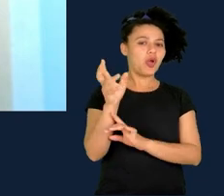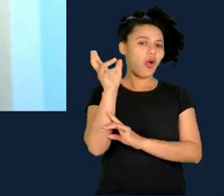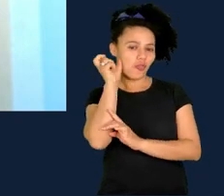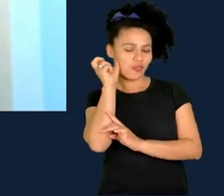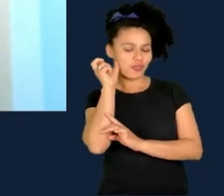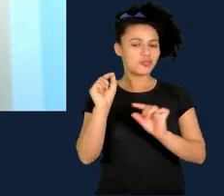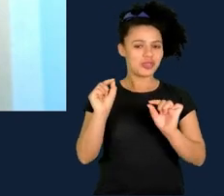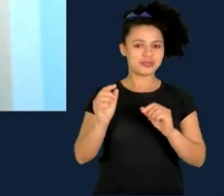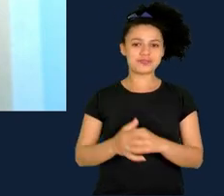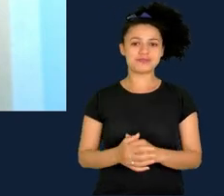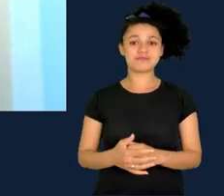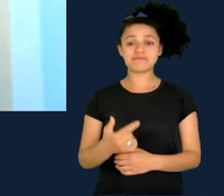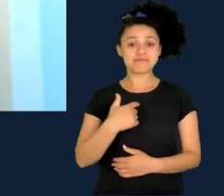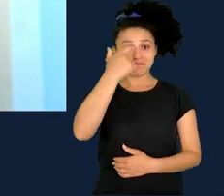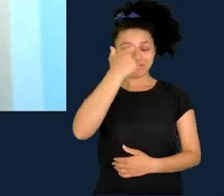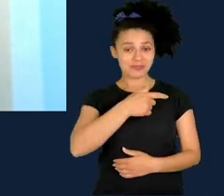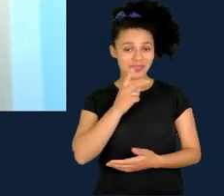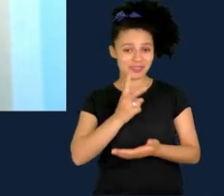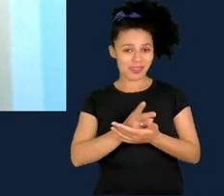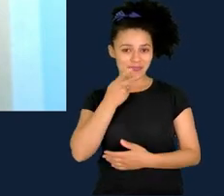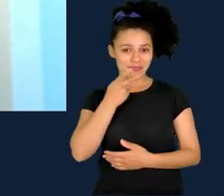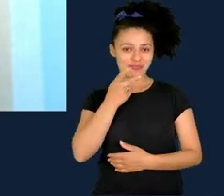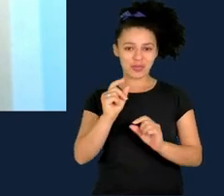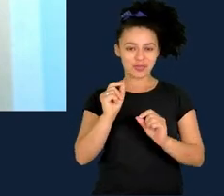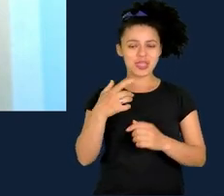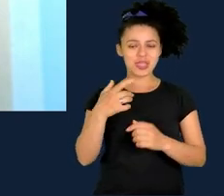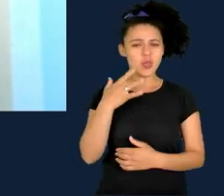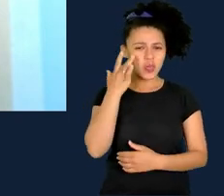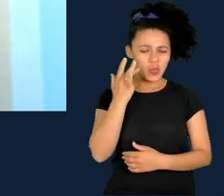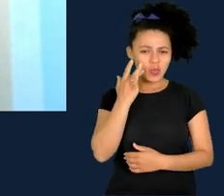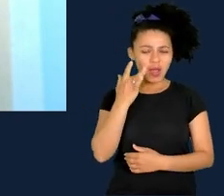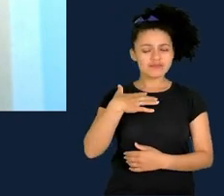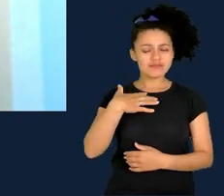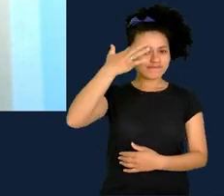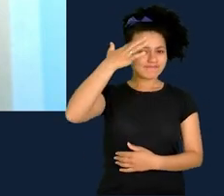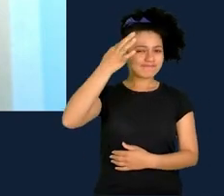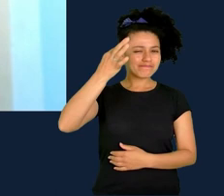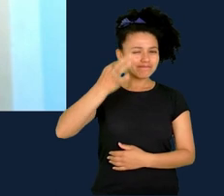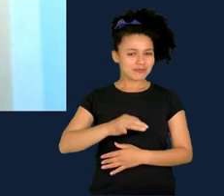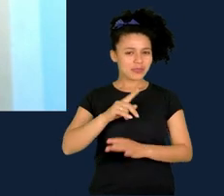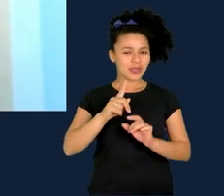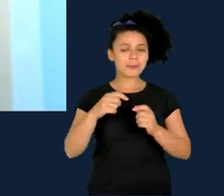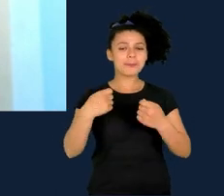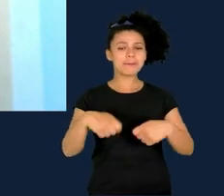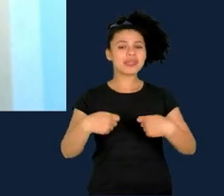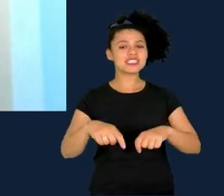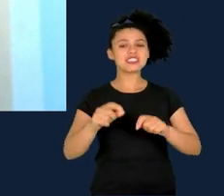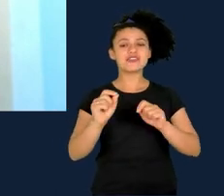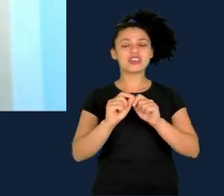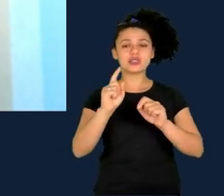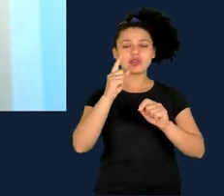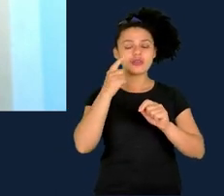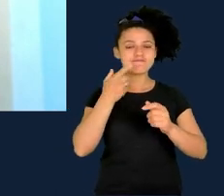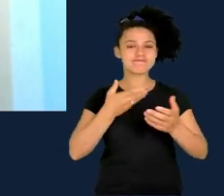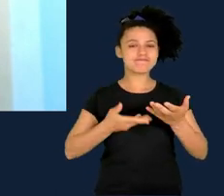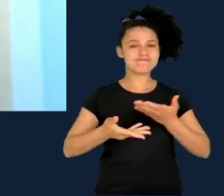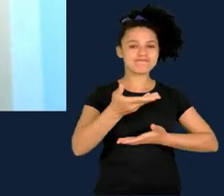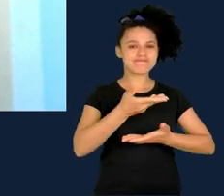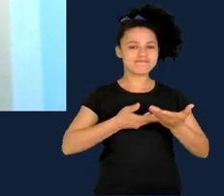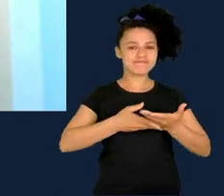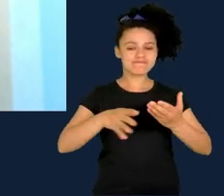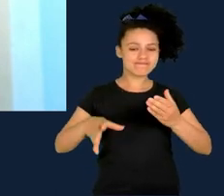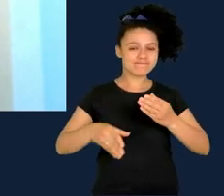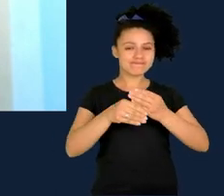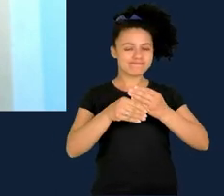Eu só quero falar que acho que com certeza é necessário fazer uma colaboração na coleta de